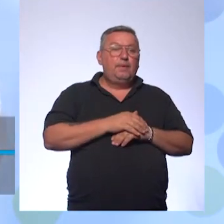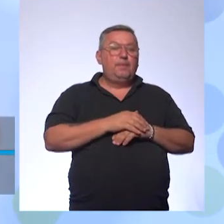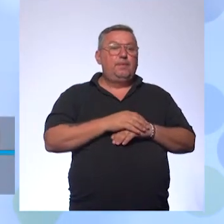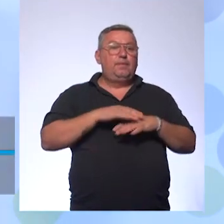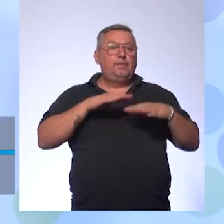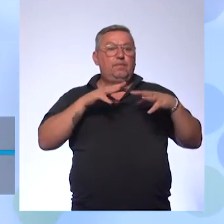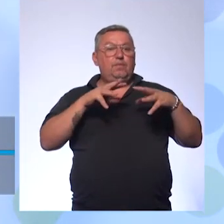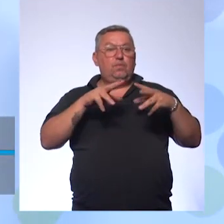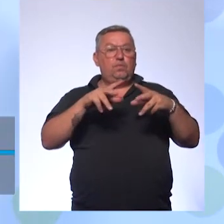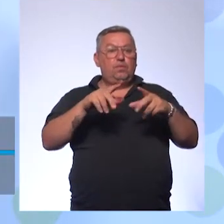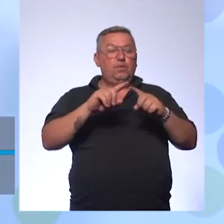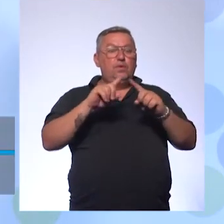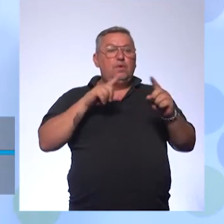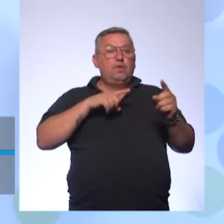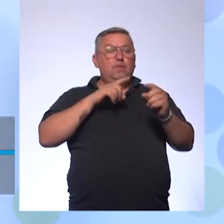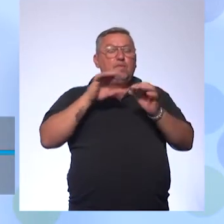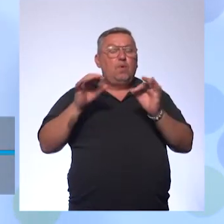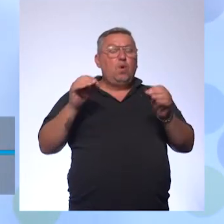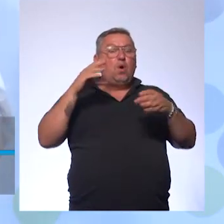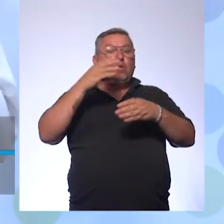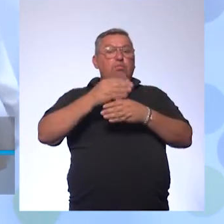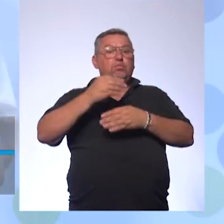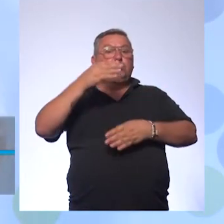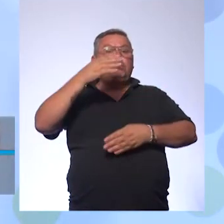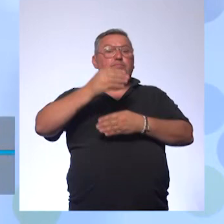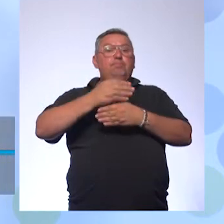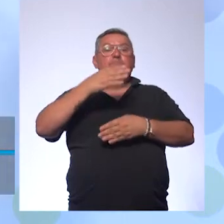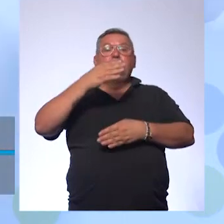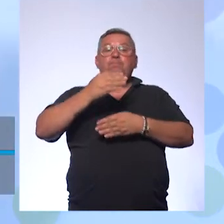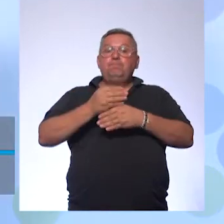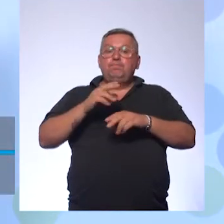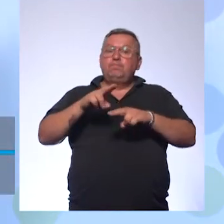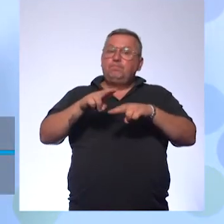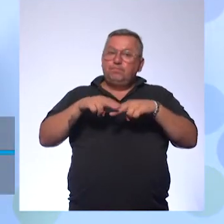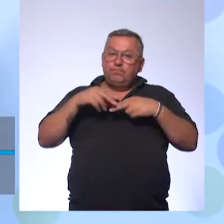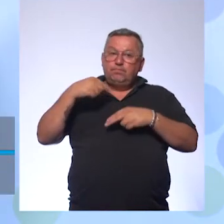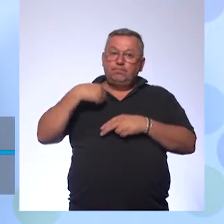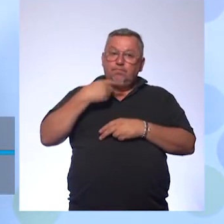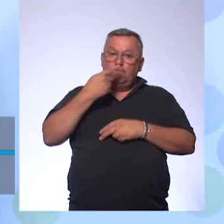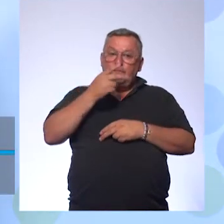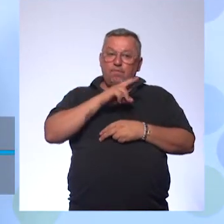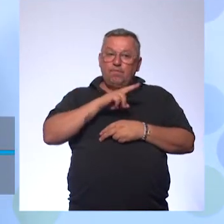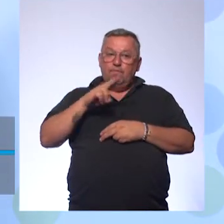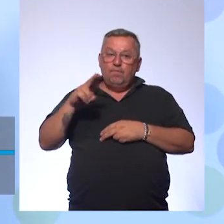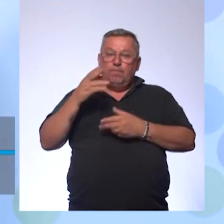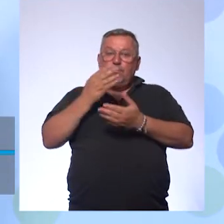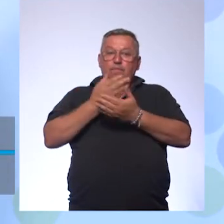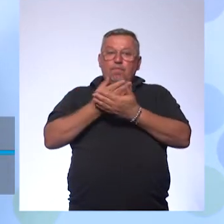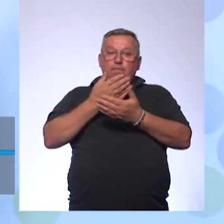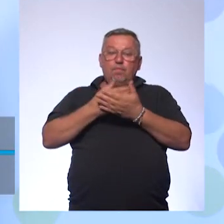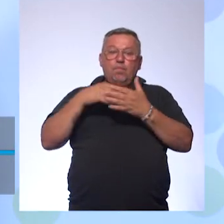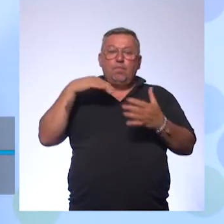professor. Mas o que você mais tem aqui de participação? Tem a participação, tu conhece Bauru, Edjoel?